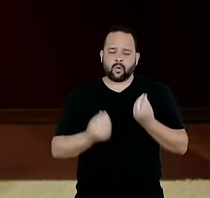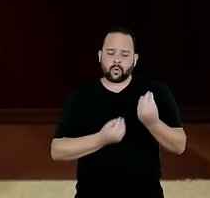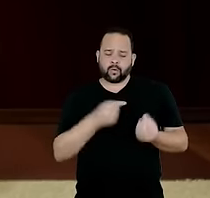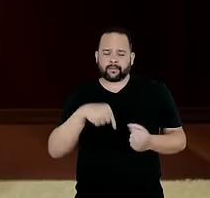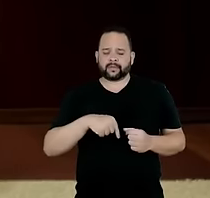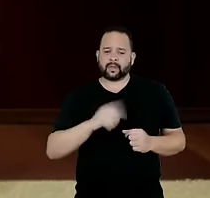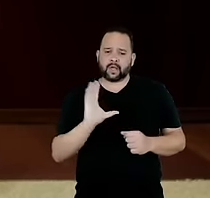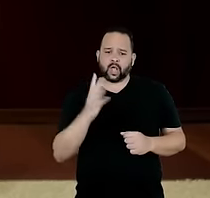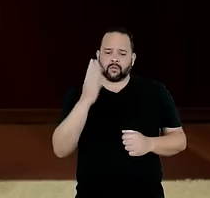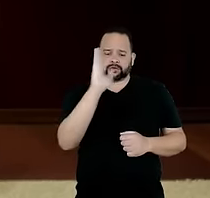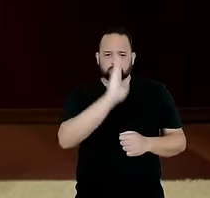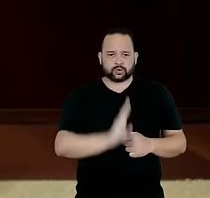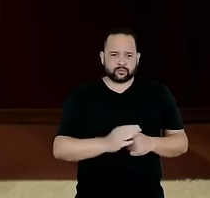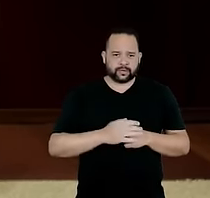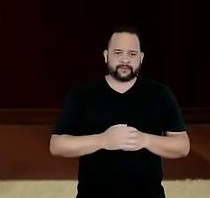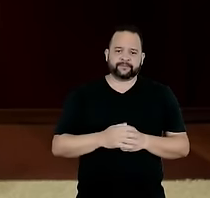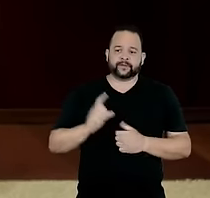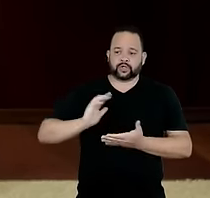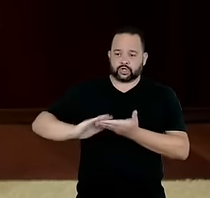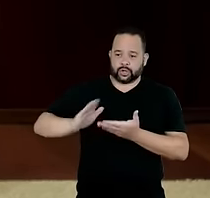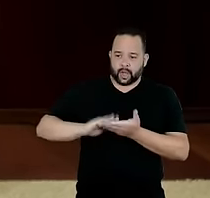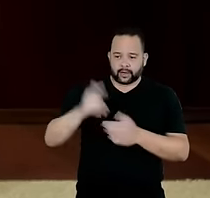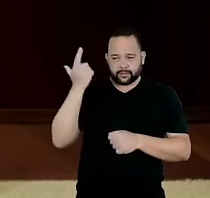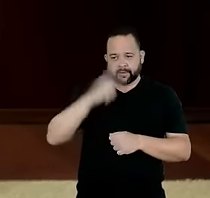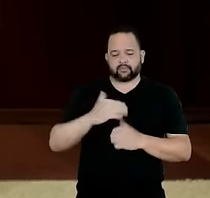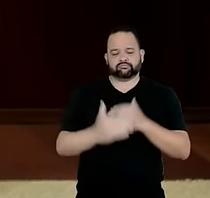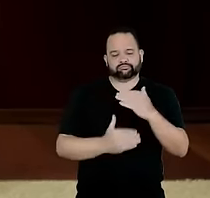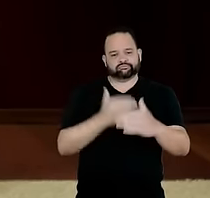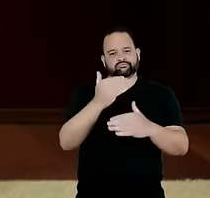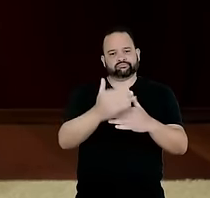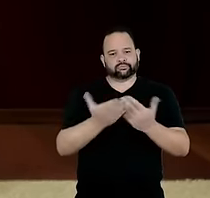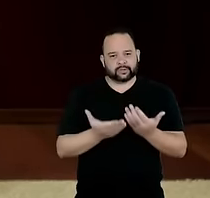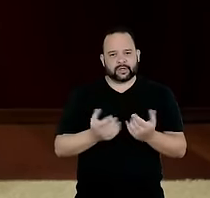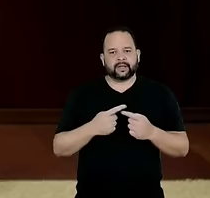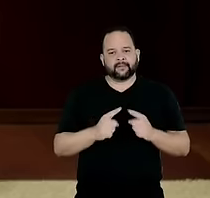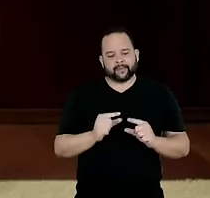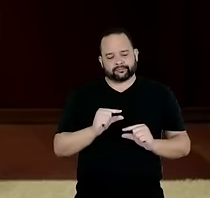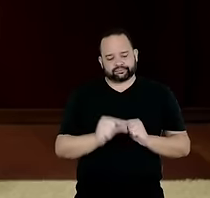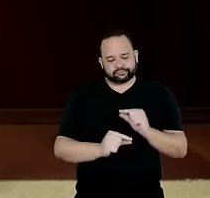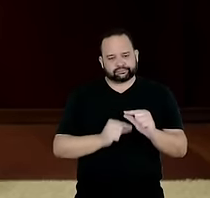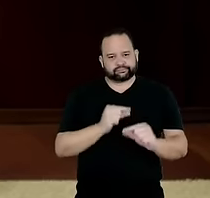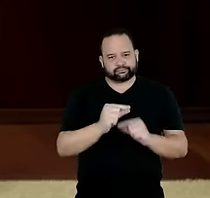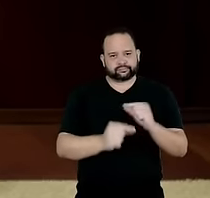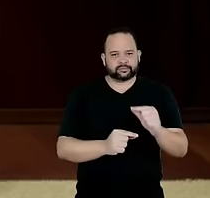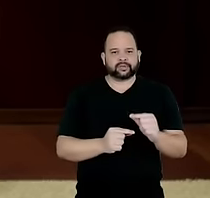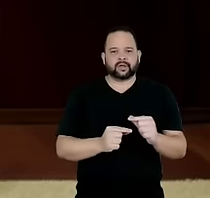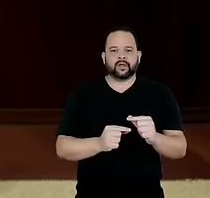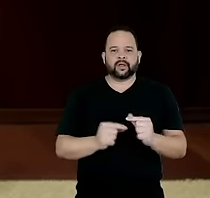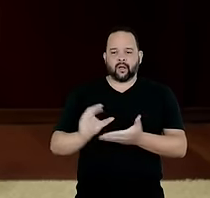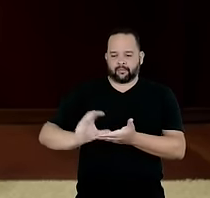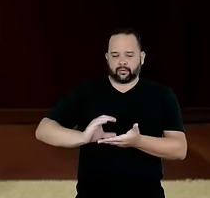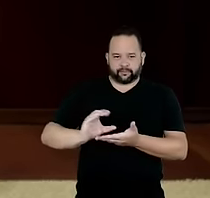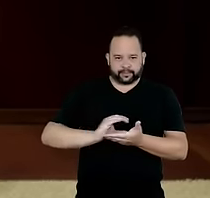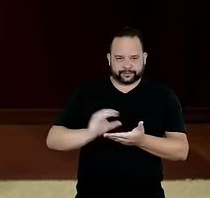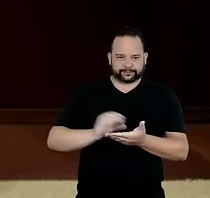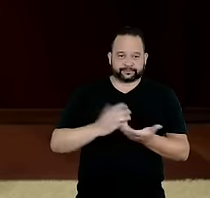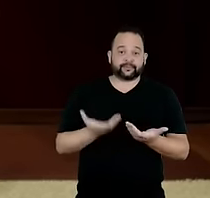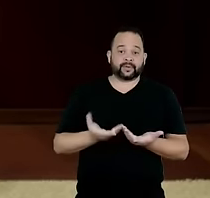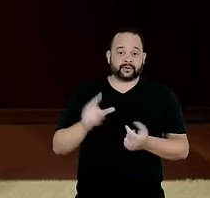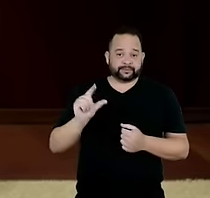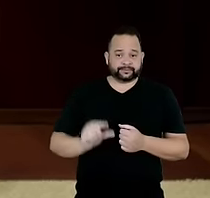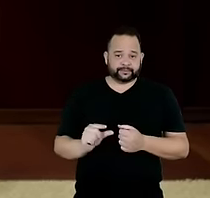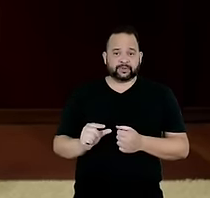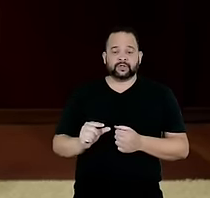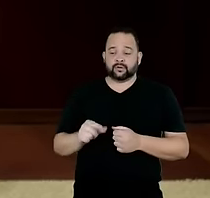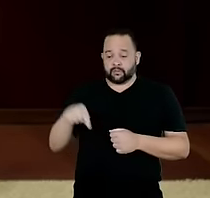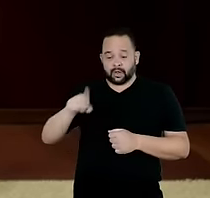é gasta-se para crescer e aí você tem menores crescimentos menores arrecadação então e eu não tô falando de Brasil é o mais impressionante tô falando dos